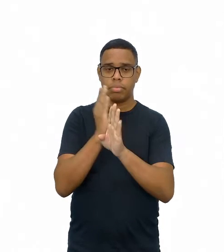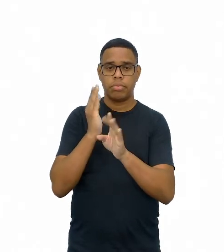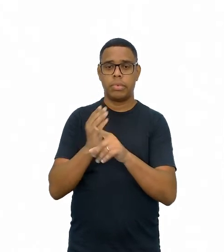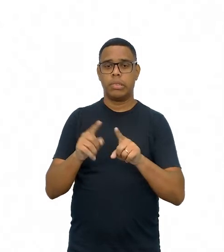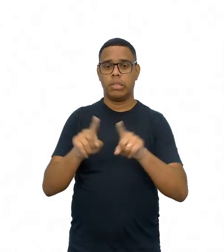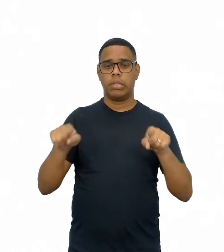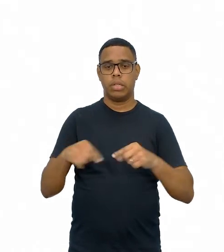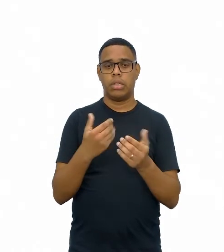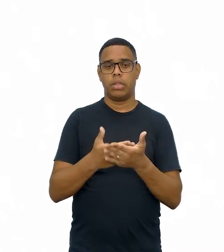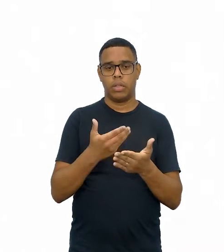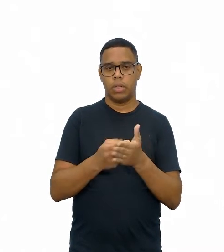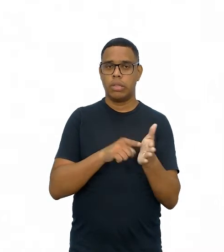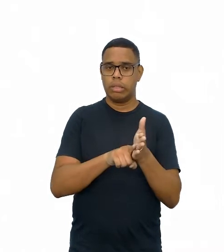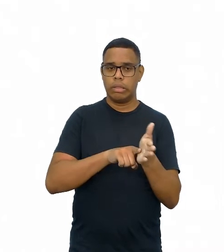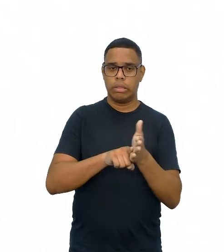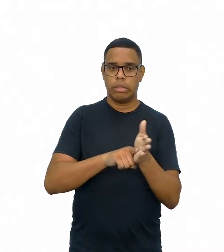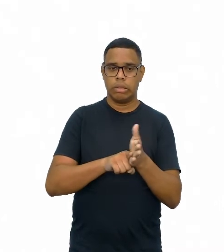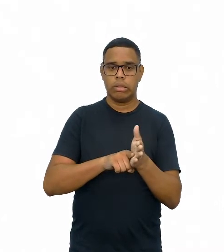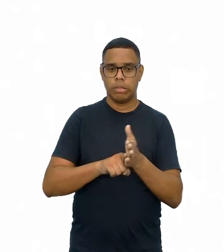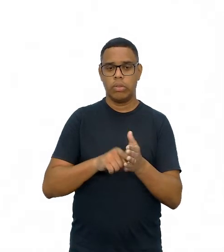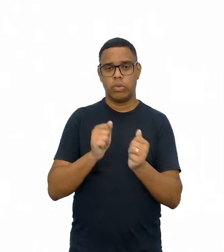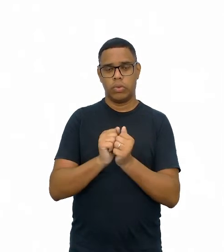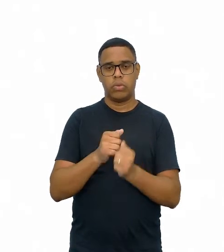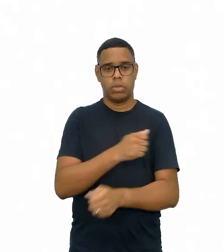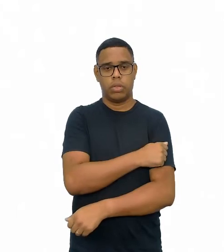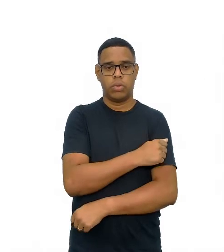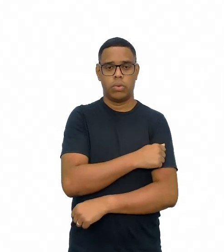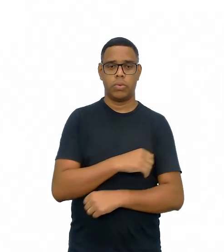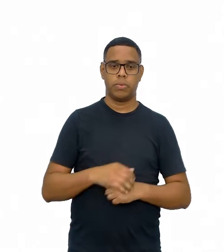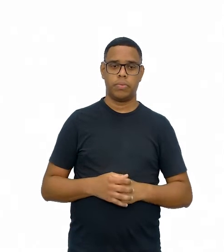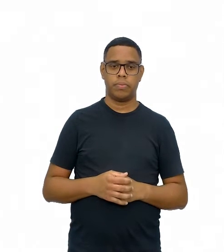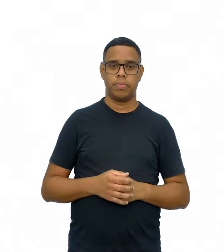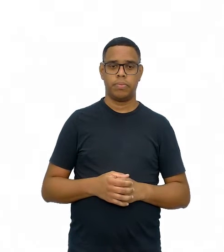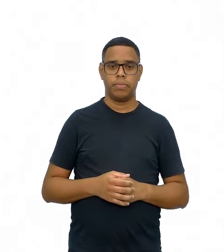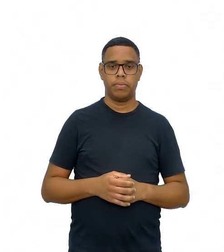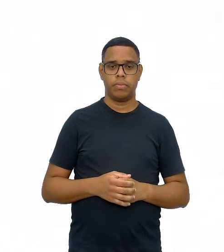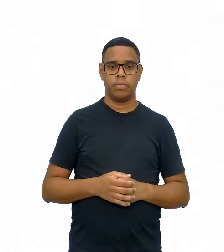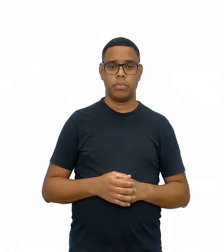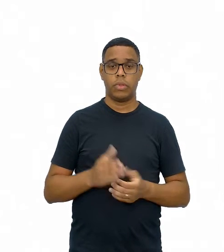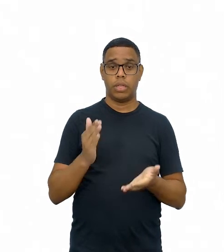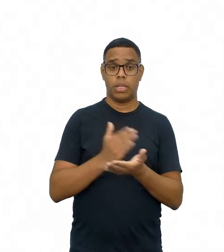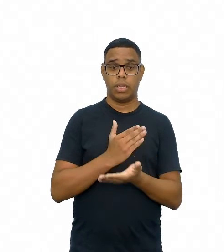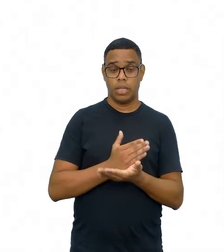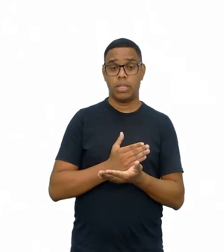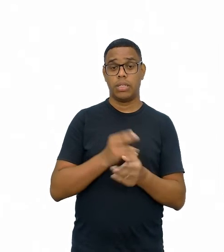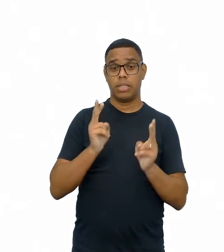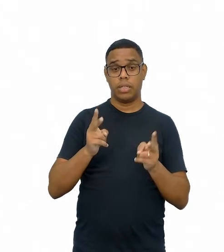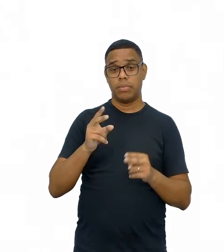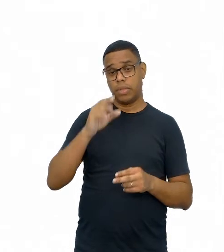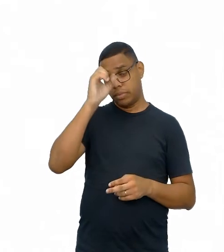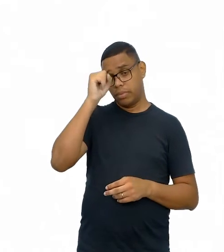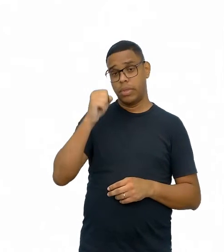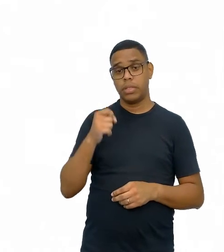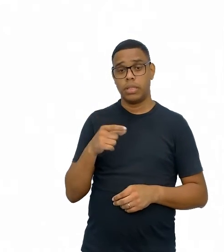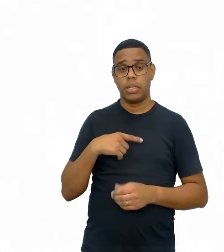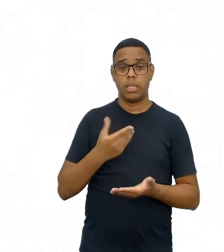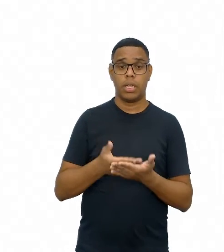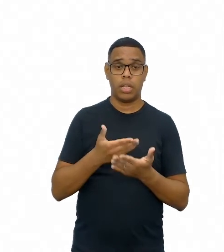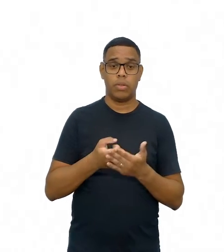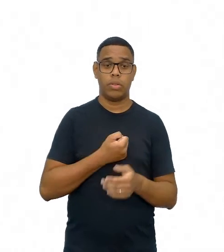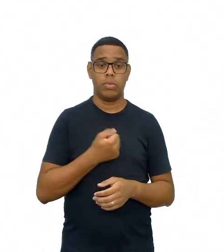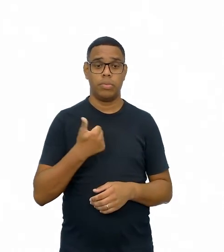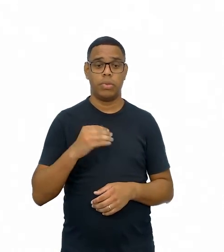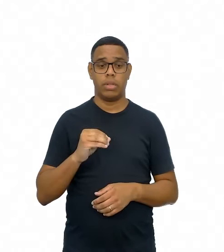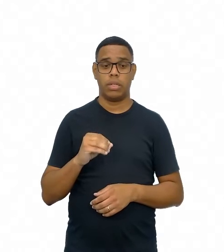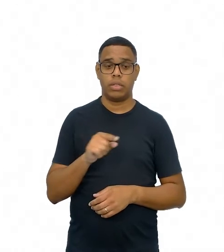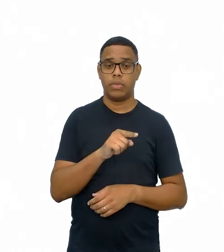de aula fazendo esse levantamento com os seus alunos. No livro Aprender Sempre, do primeiro bimestre, nós temos a aula 10,